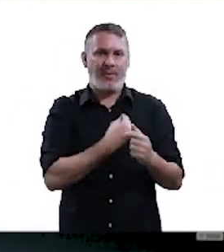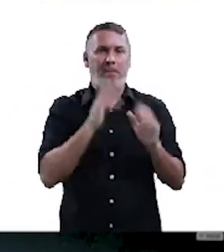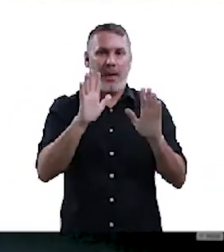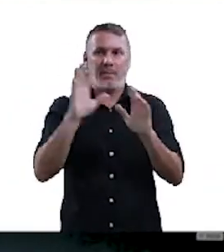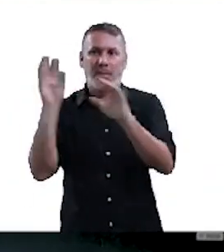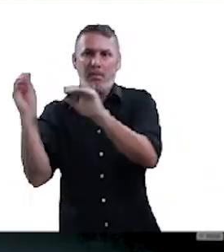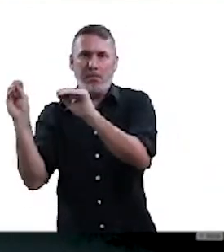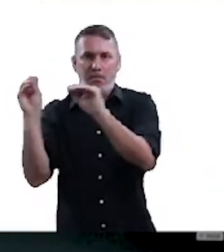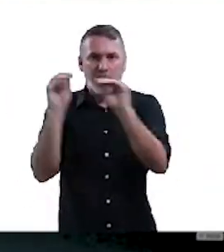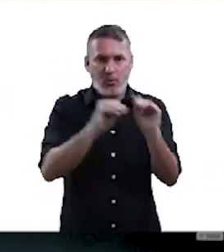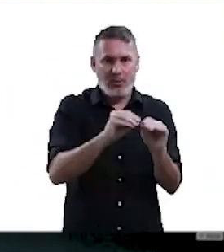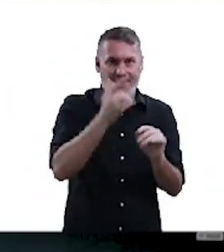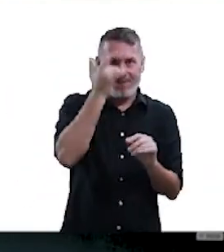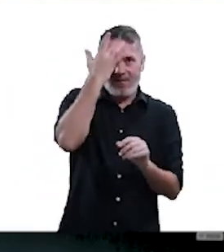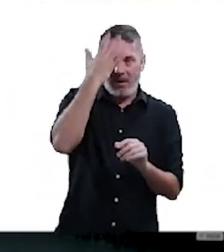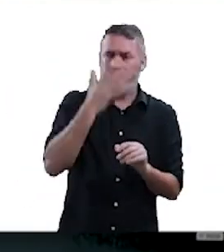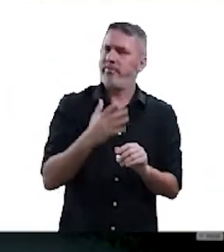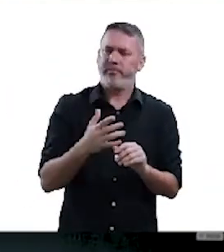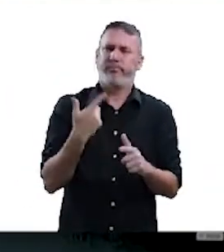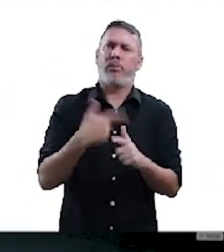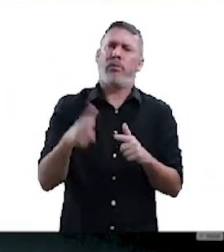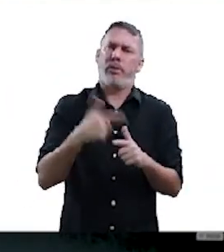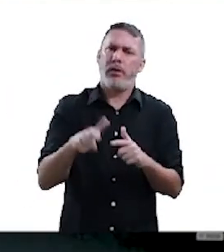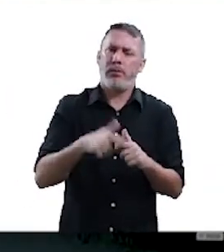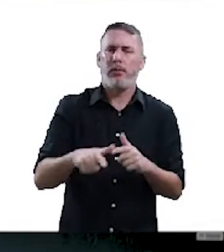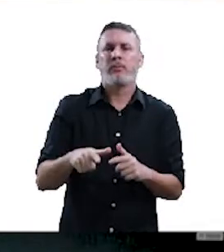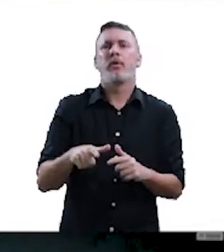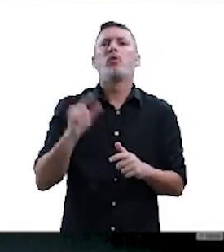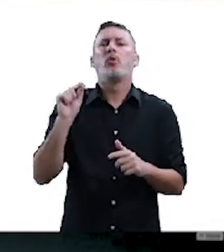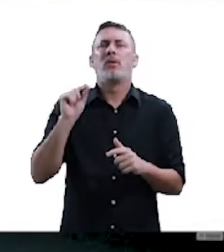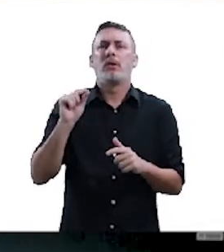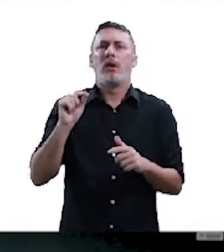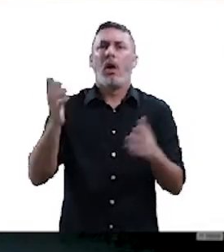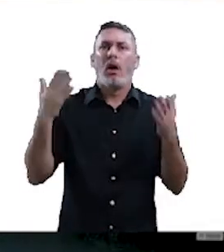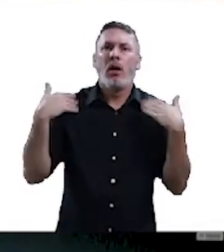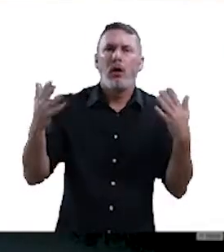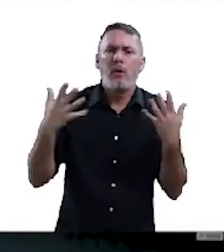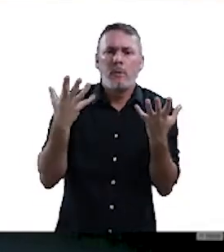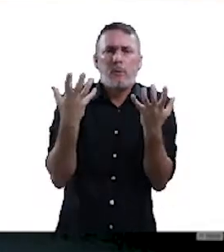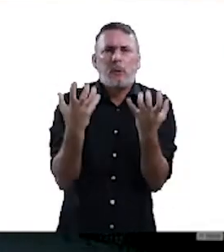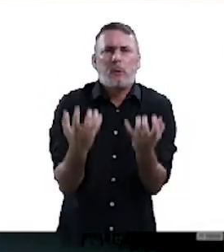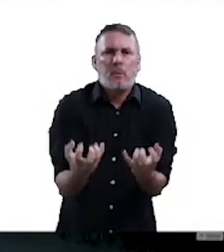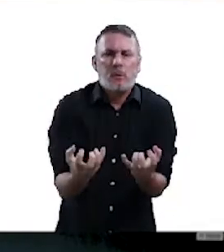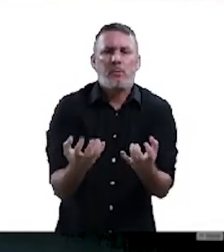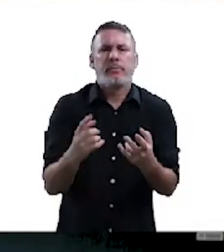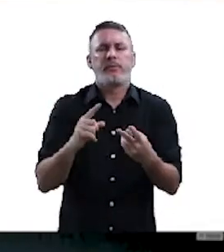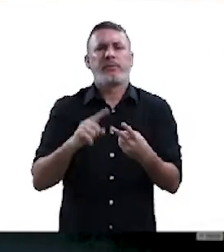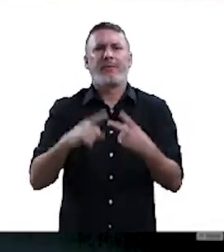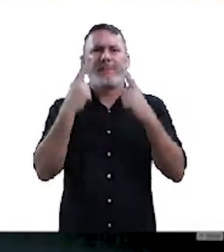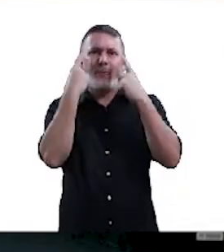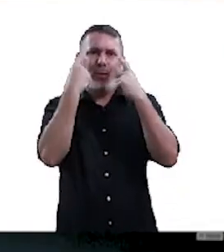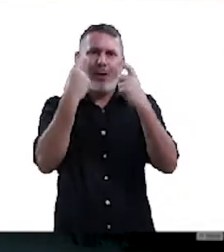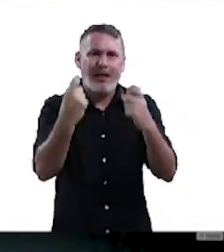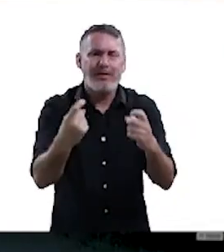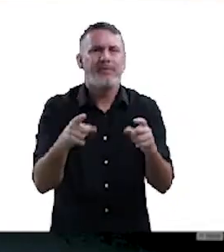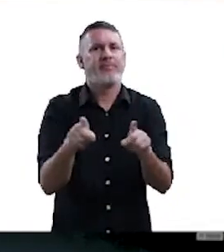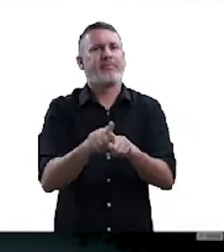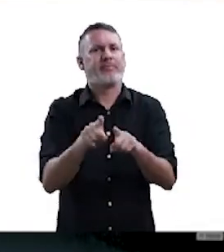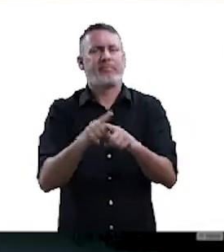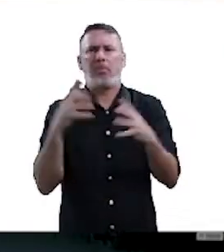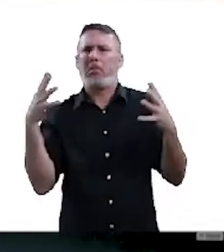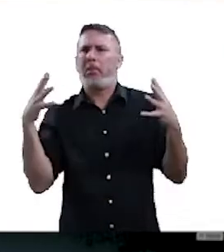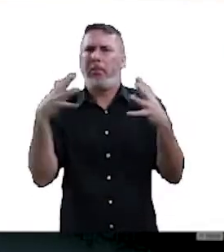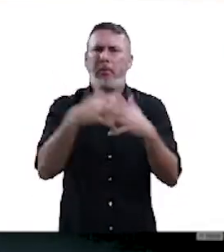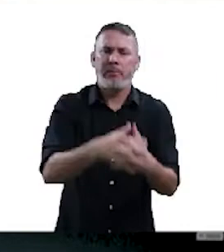problemas. Seca, violência, até mesmo violência com os animais, até mesmo a questão das